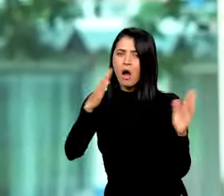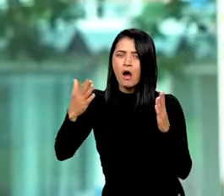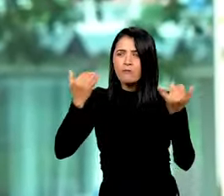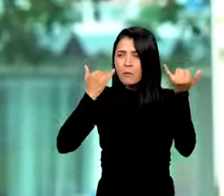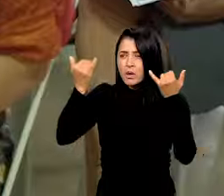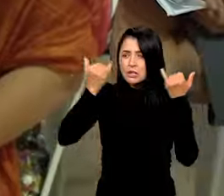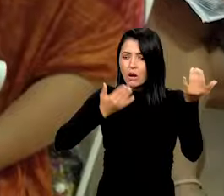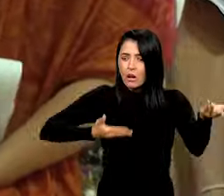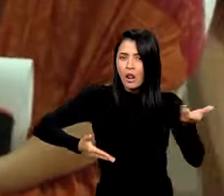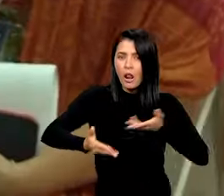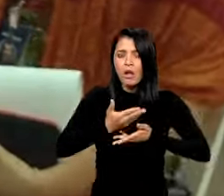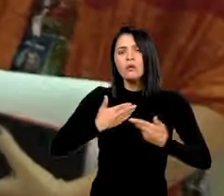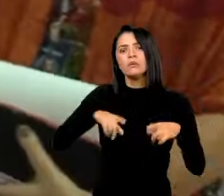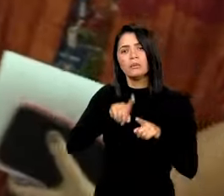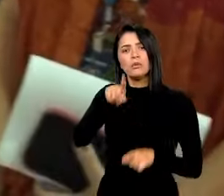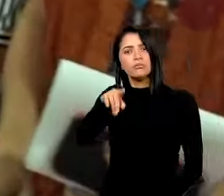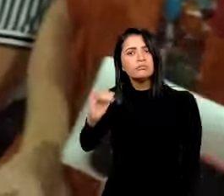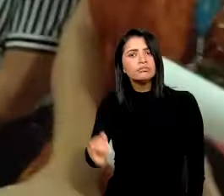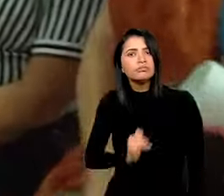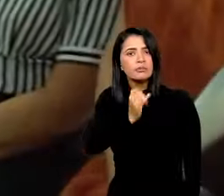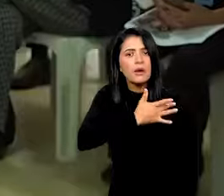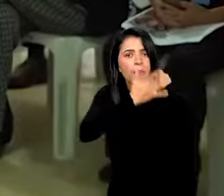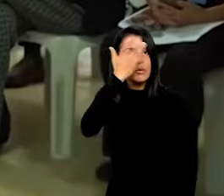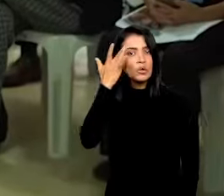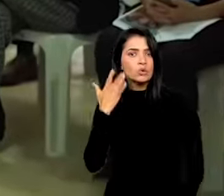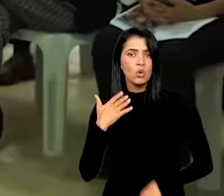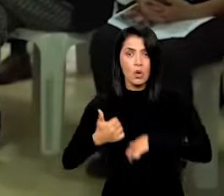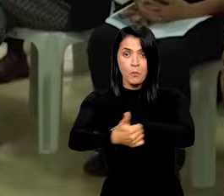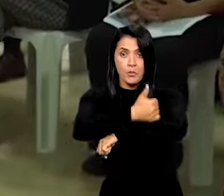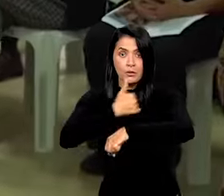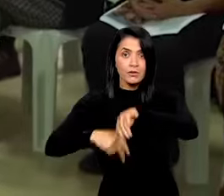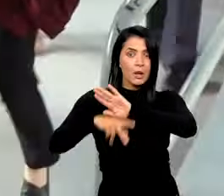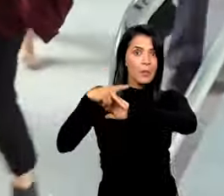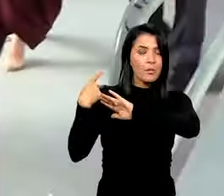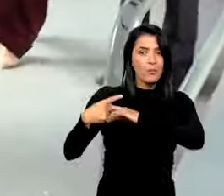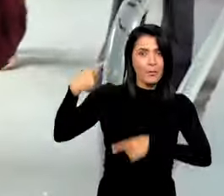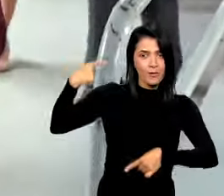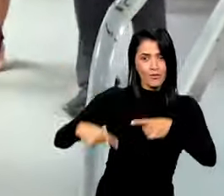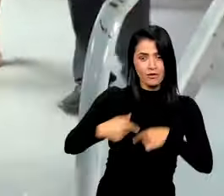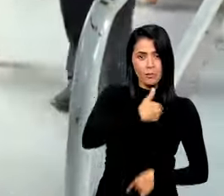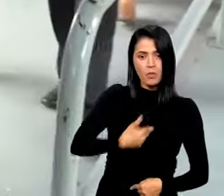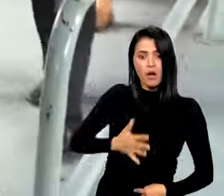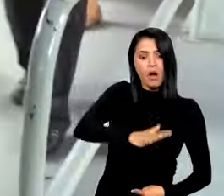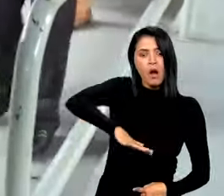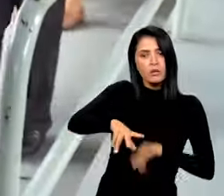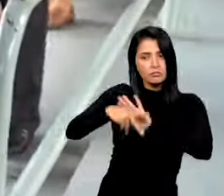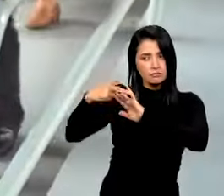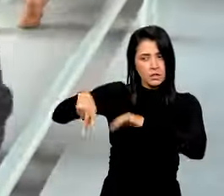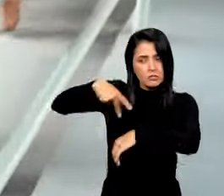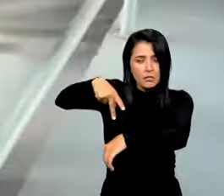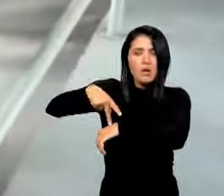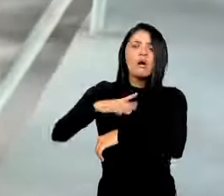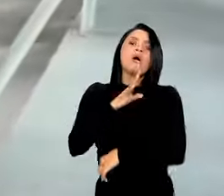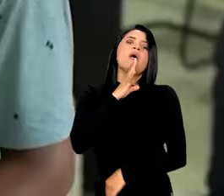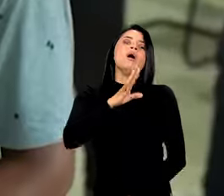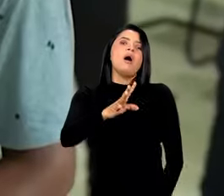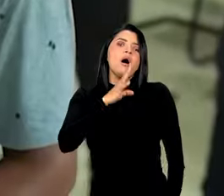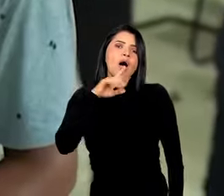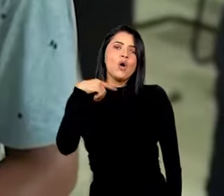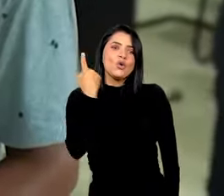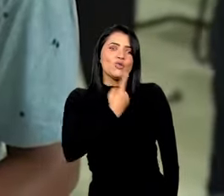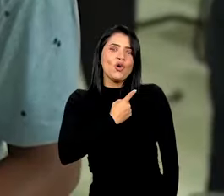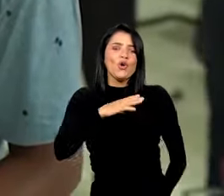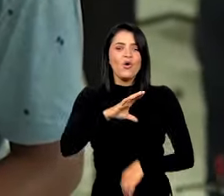de informações, mas também é importante que as pessoas, os profissionais das políticas públicas desses países